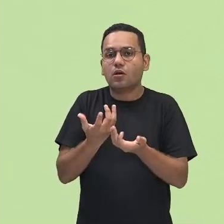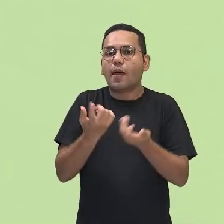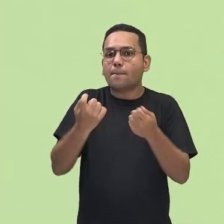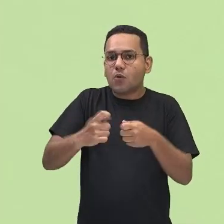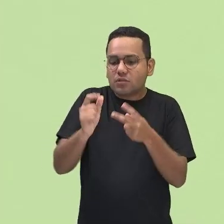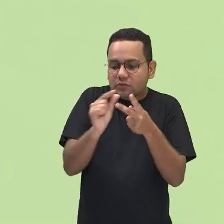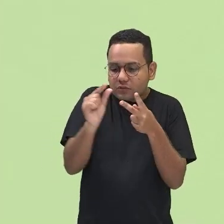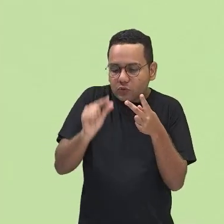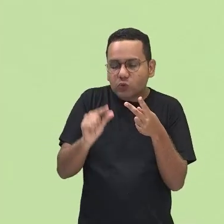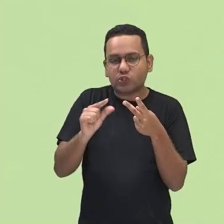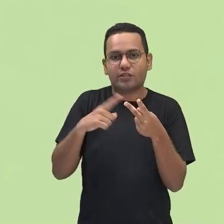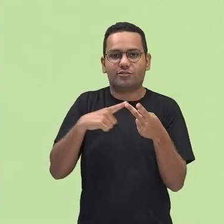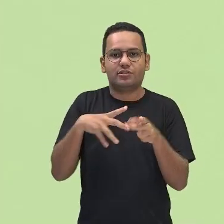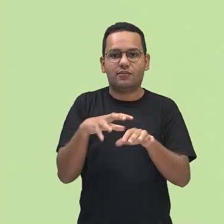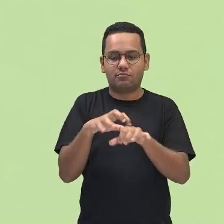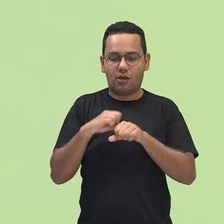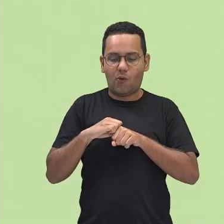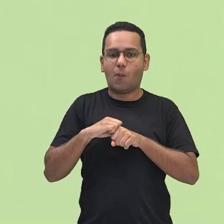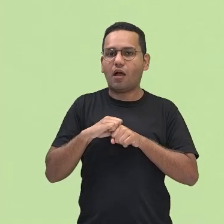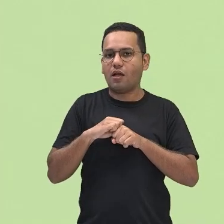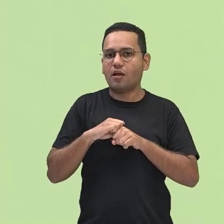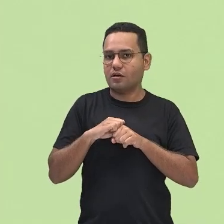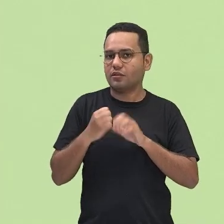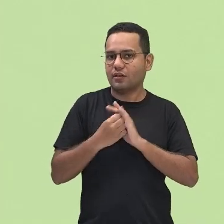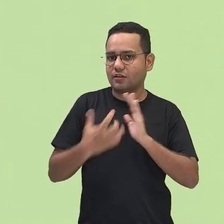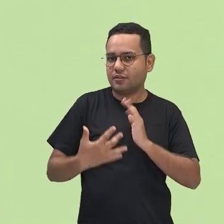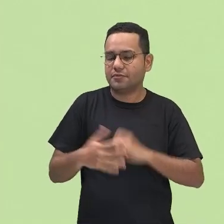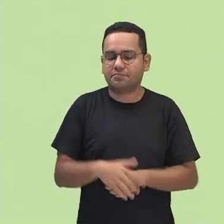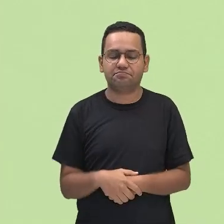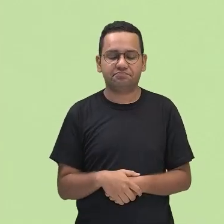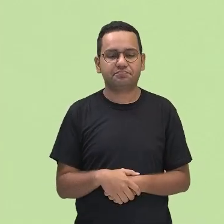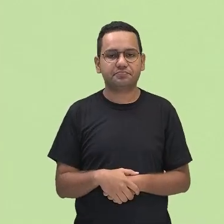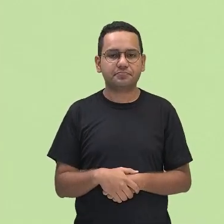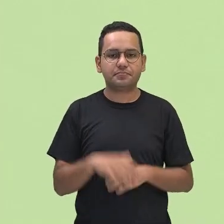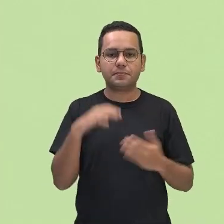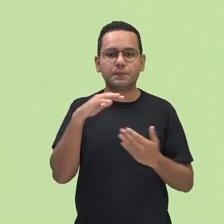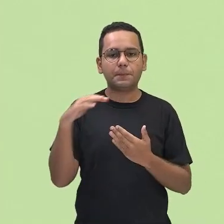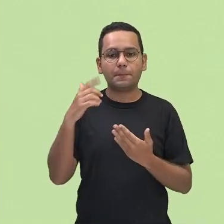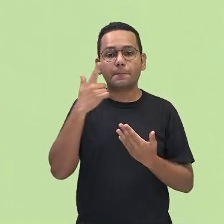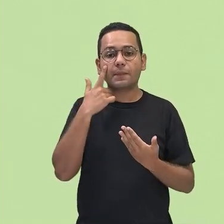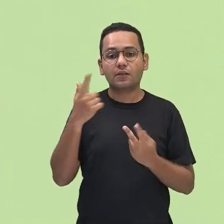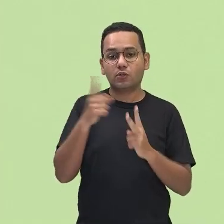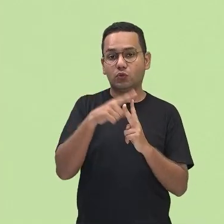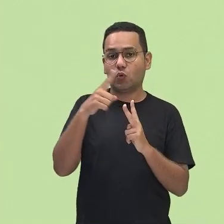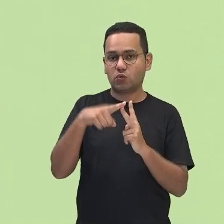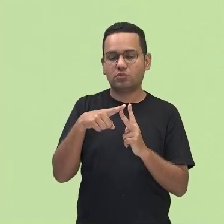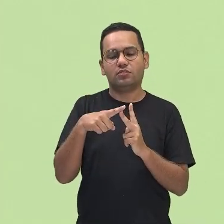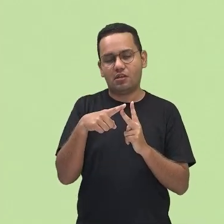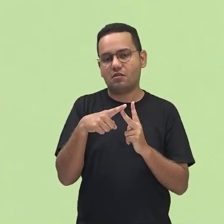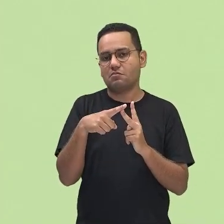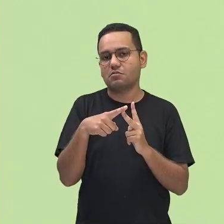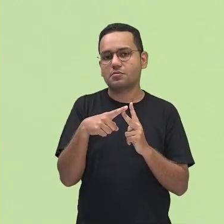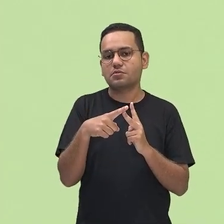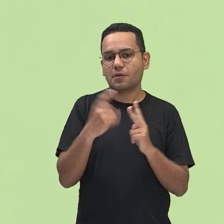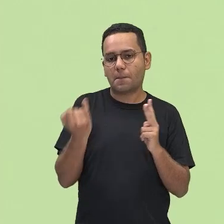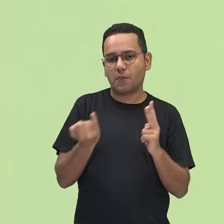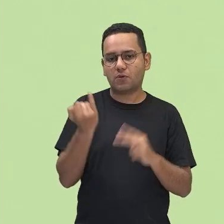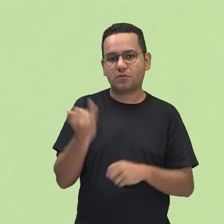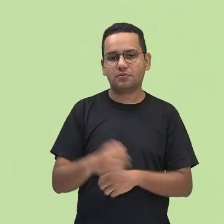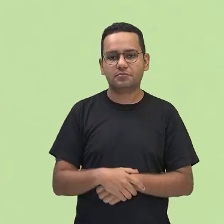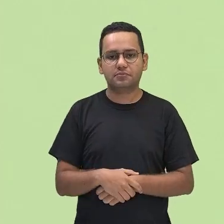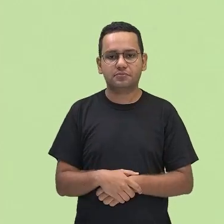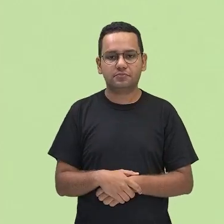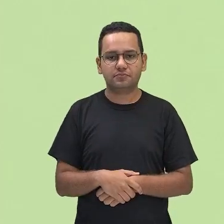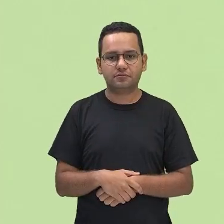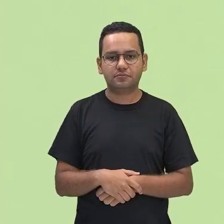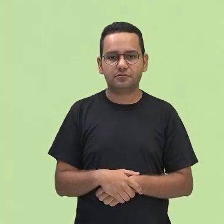gente vai falar um pouquinho mais sobre esse assunto, falando aí de dois termos bastante comuns dentro da genética, que é o genótipo